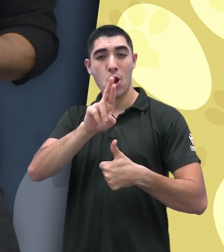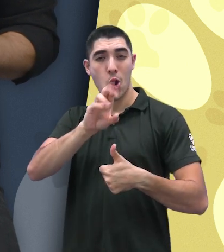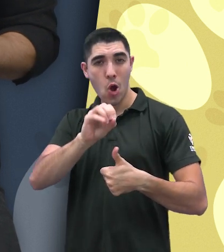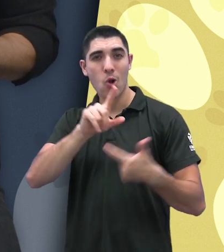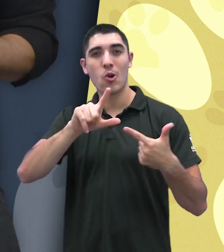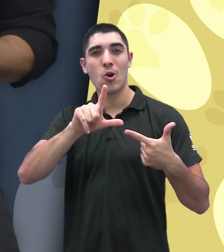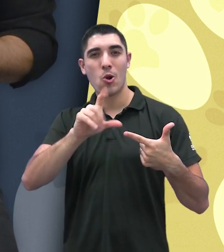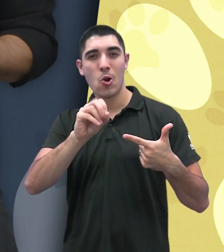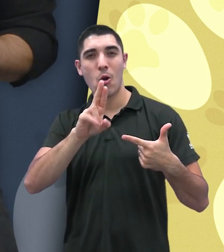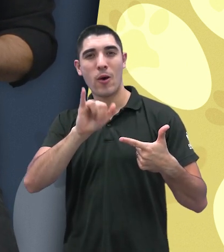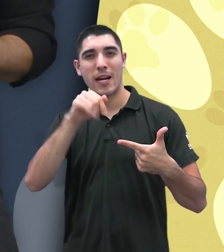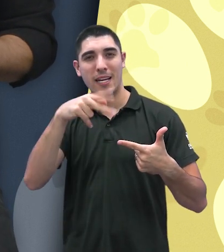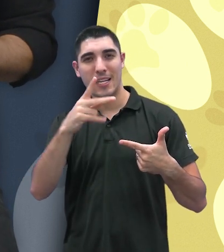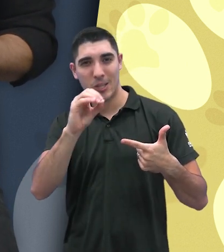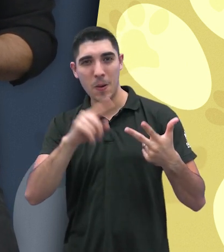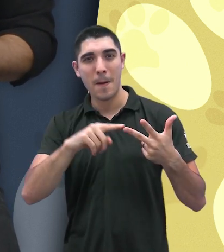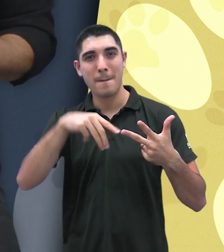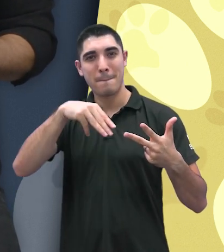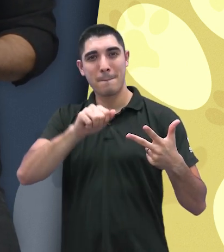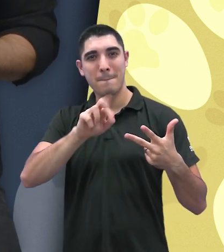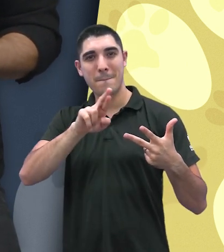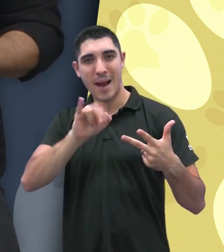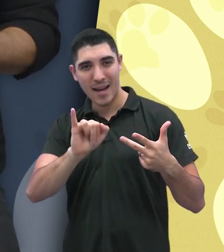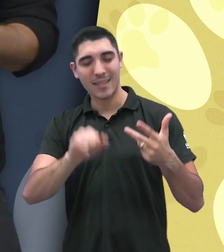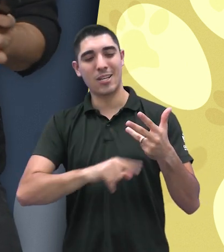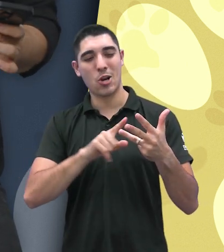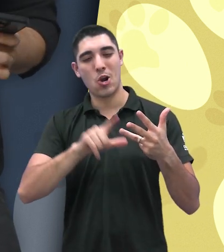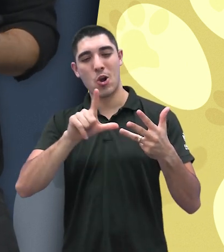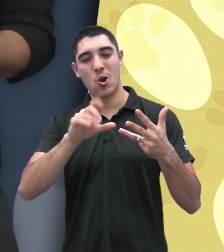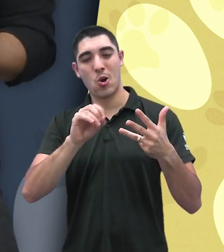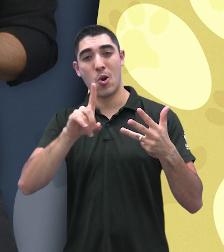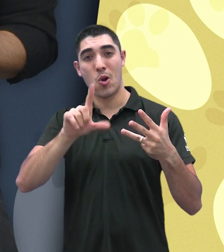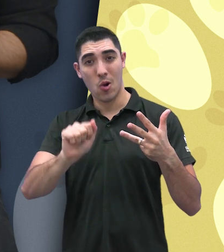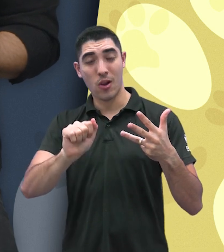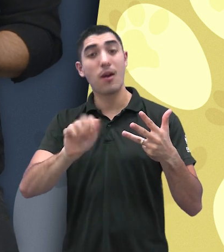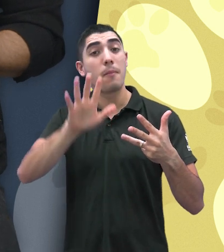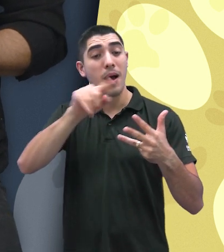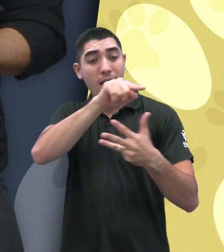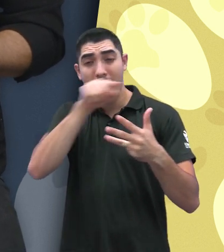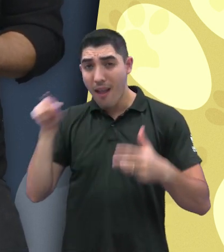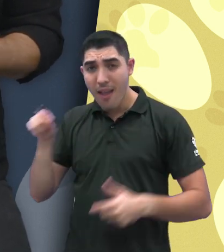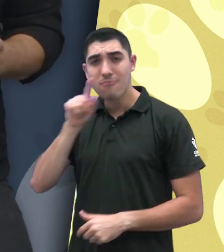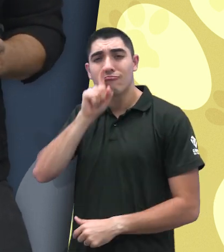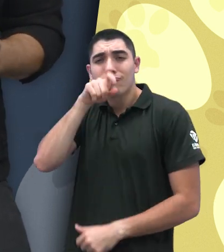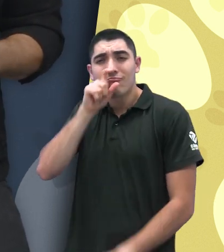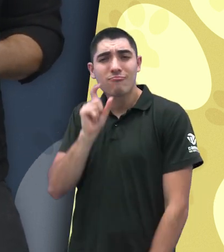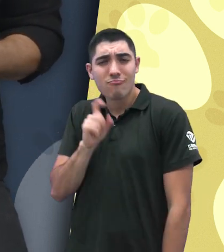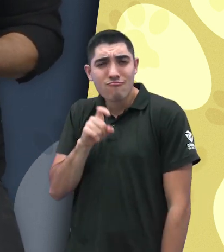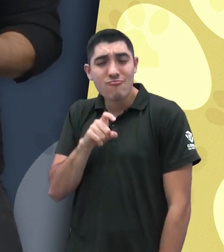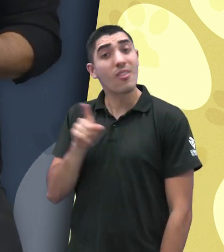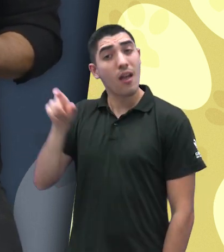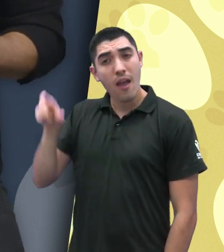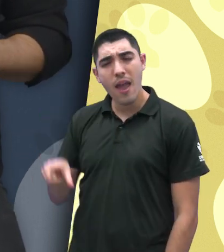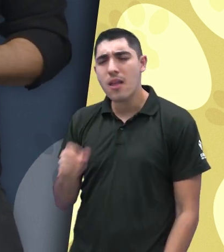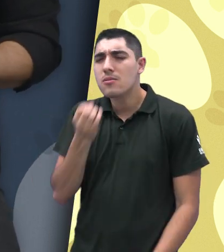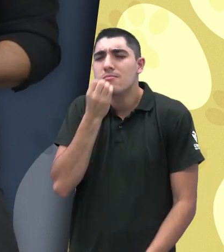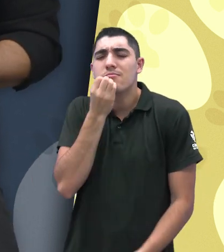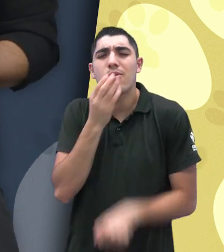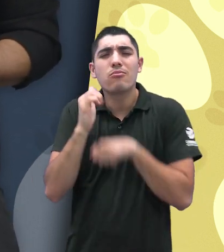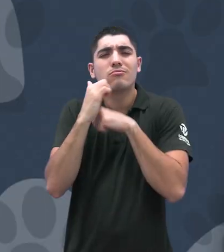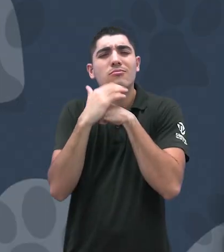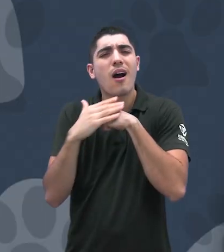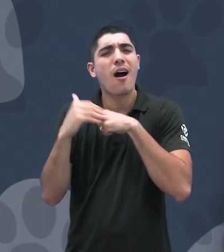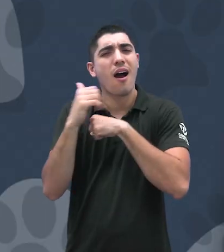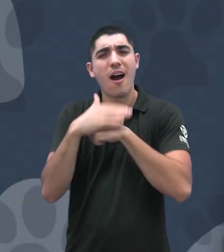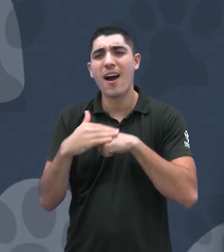Louro, Lourinho, Mari, Lola. Isso tudo porque essa maritaca aqui, ó, super dócil, acostumada até a